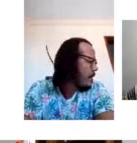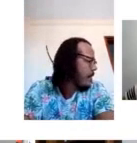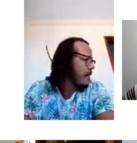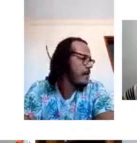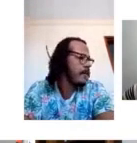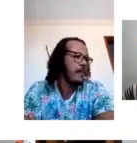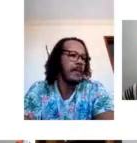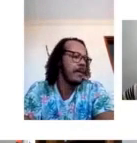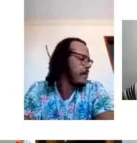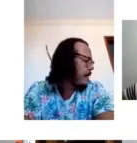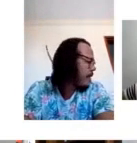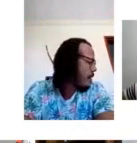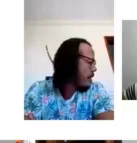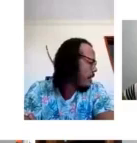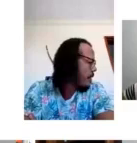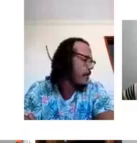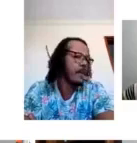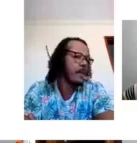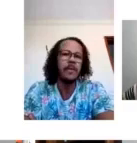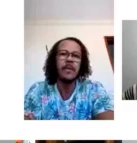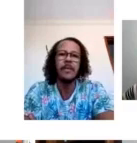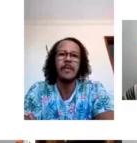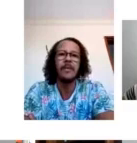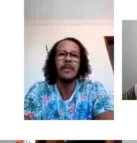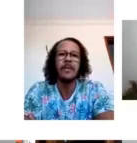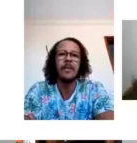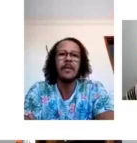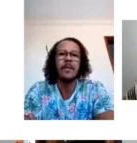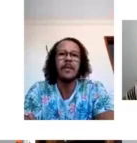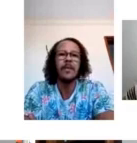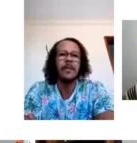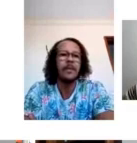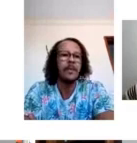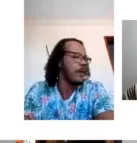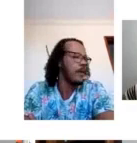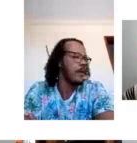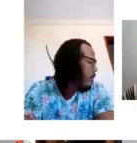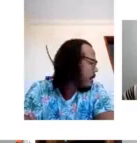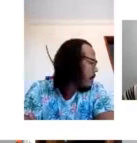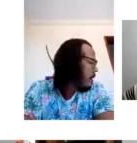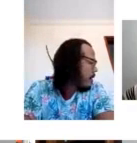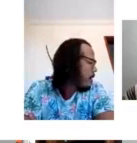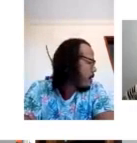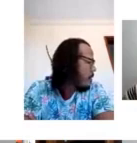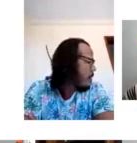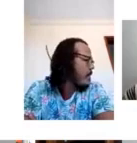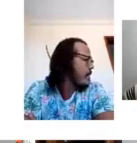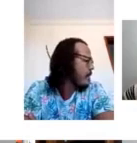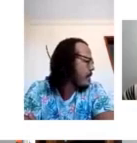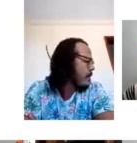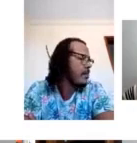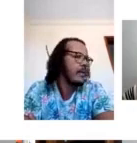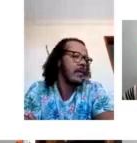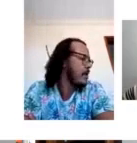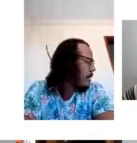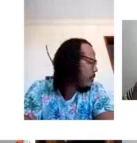vezes a gente se vê um pouco confundido, mas o PIBID, ele coloca você ali, ó, realmente para, olha, você é